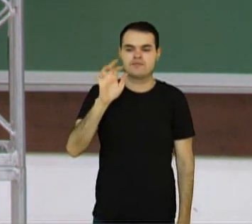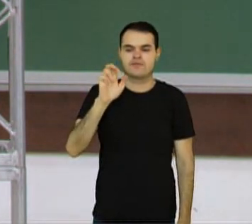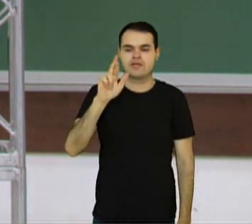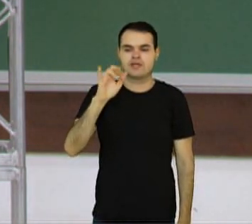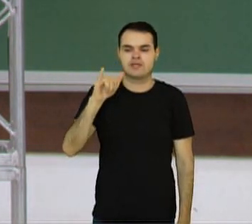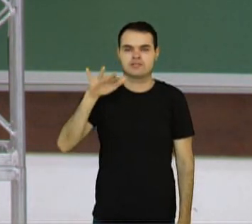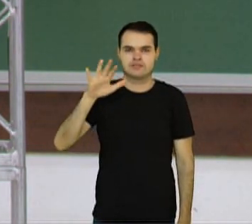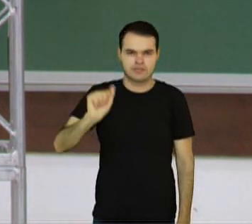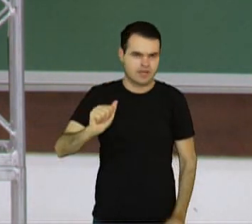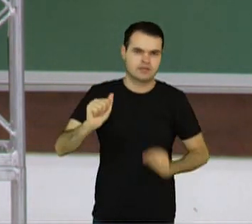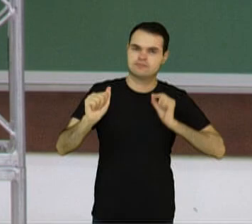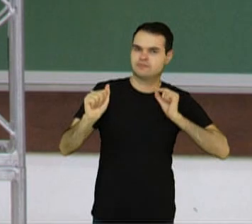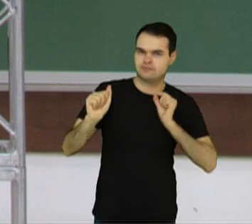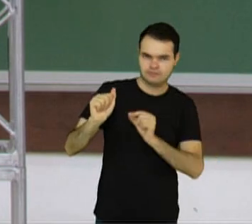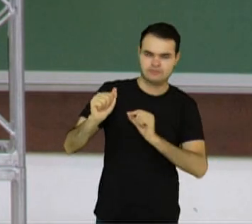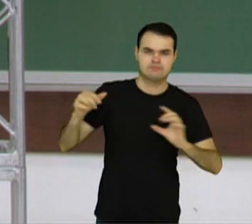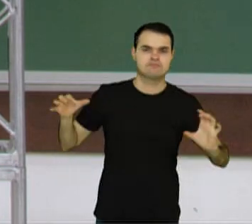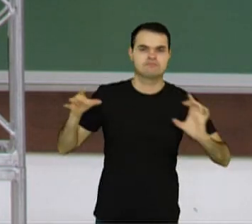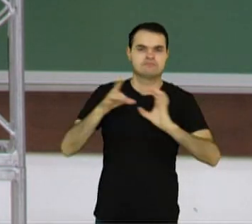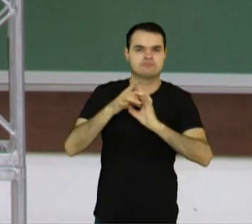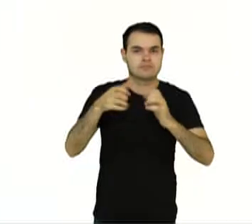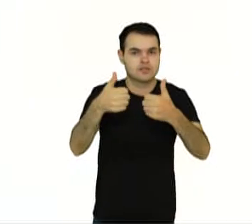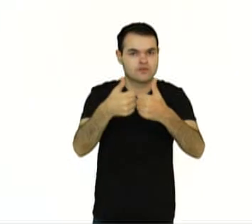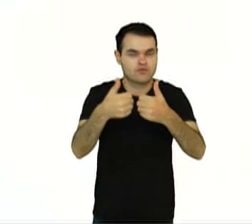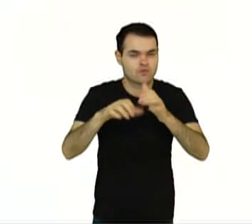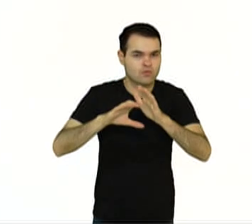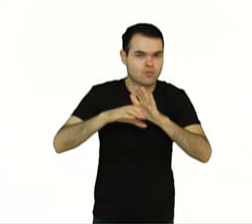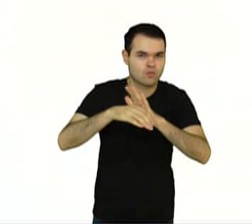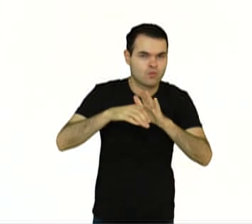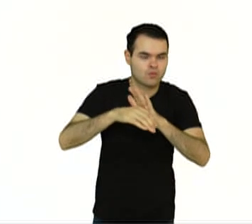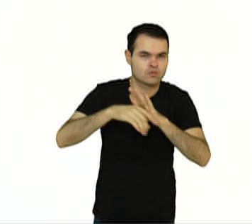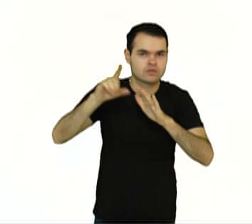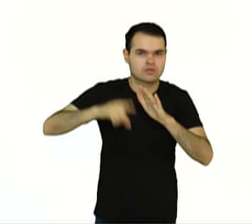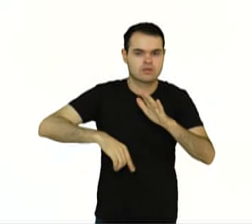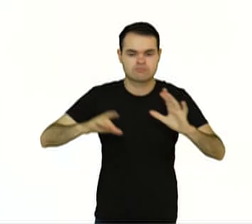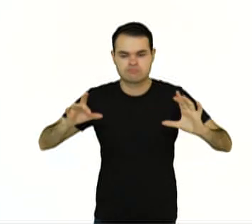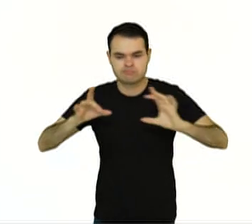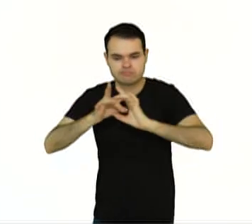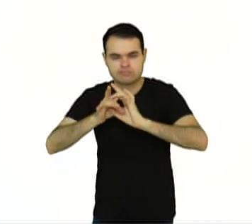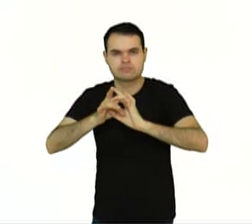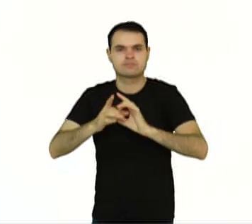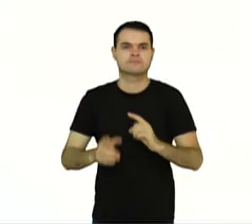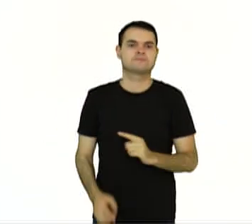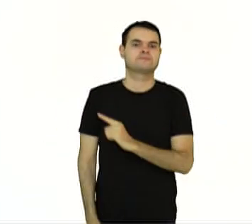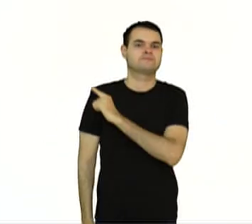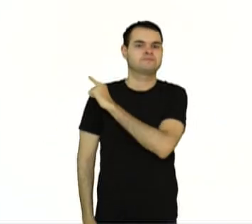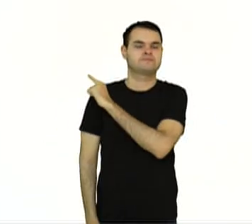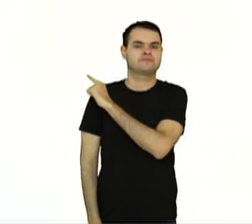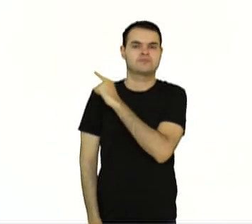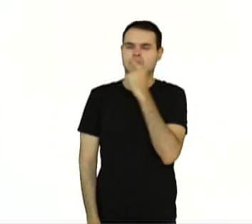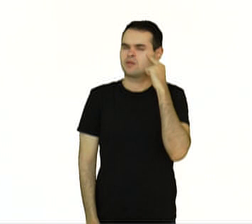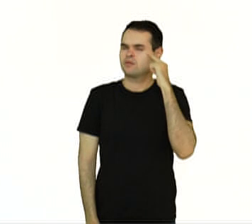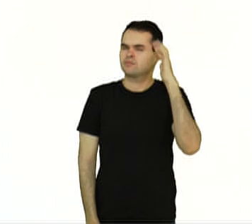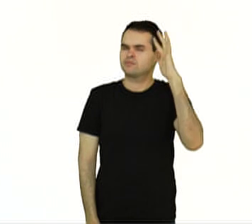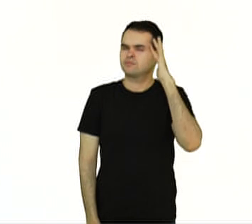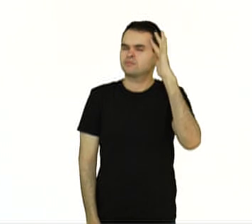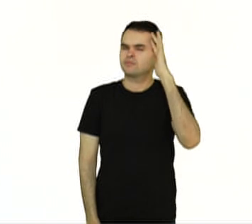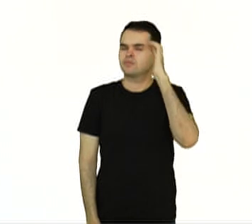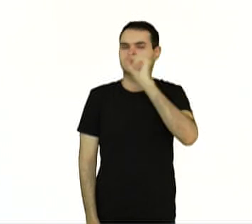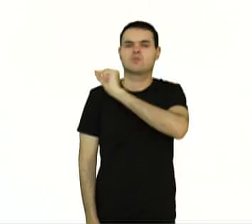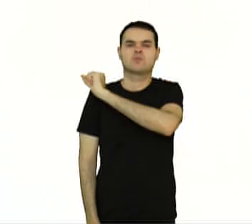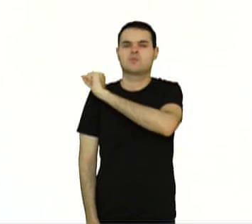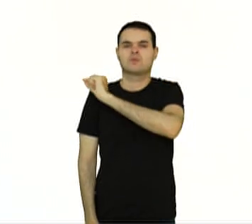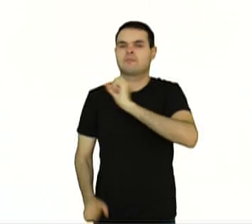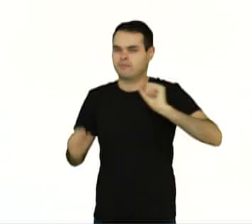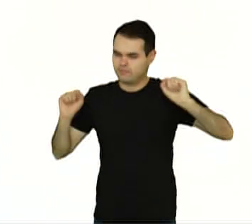acompanhe na tela novamente? Então, assim, esse conceito é a interferência das ondas que temos ali. Então, olha uma ideia que temos ali que